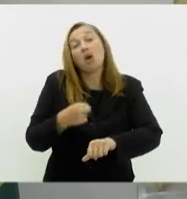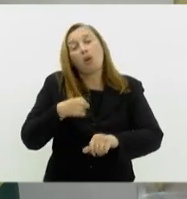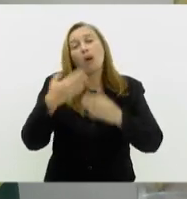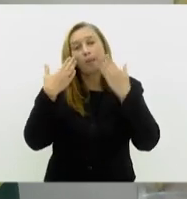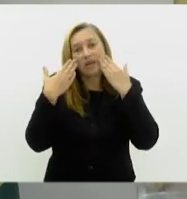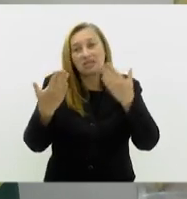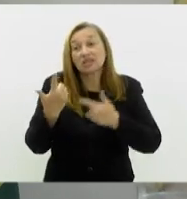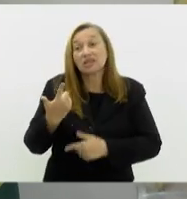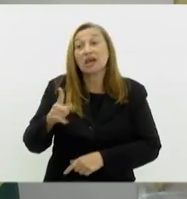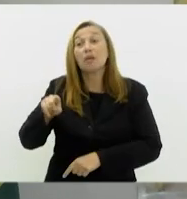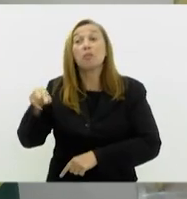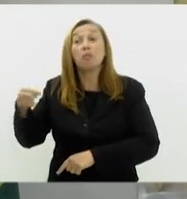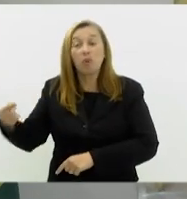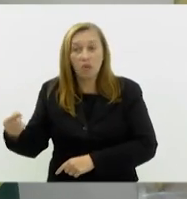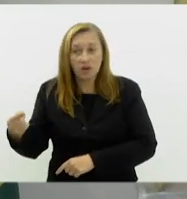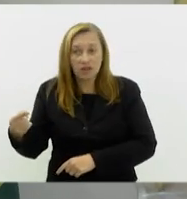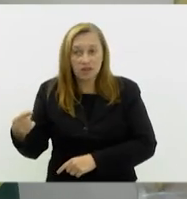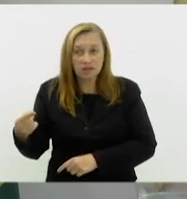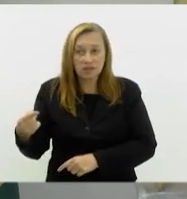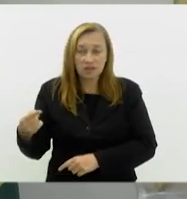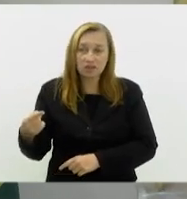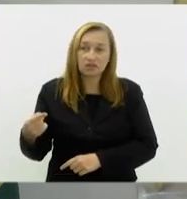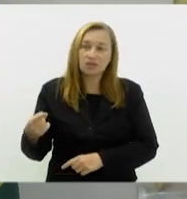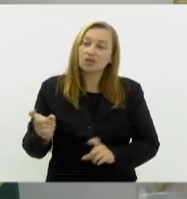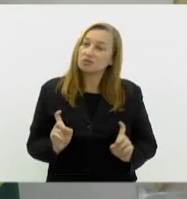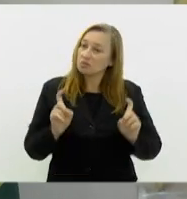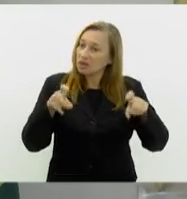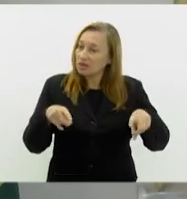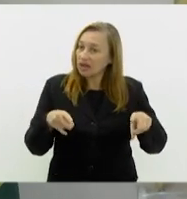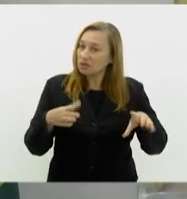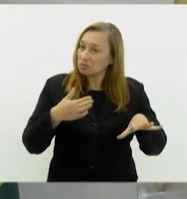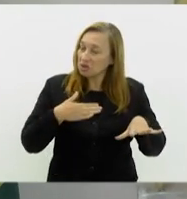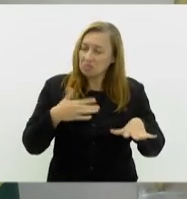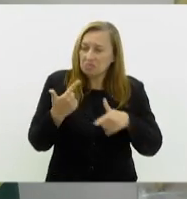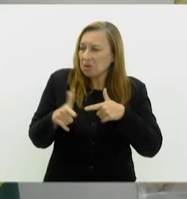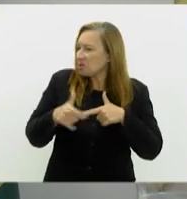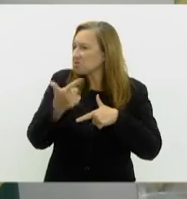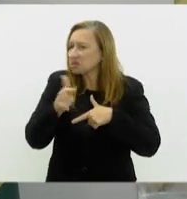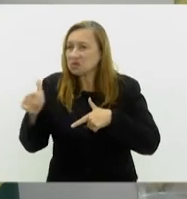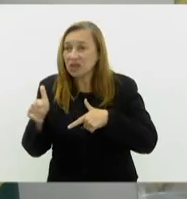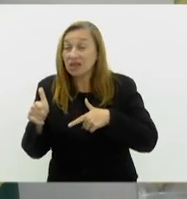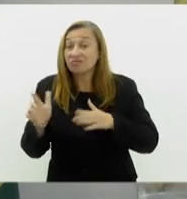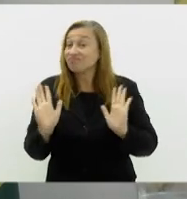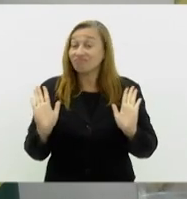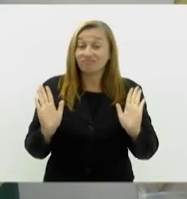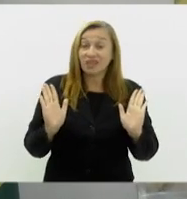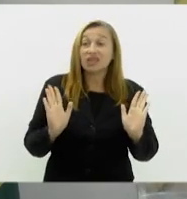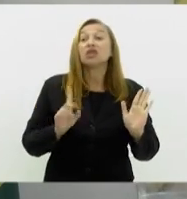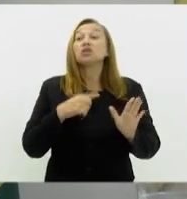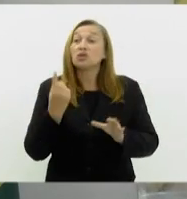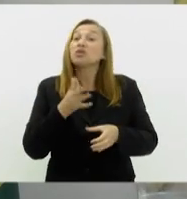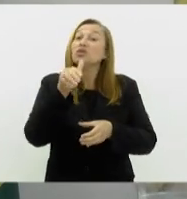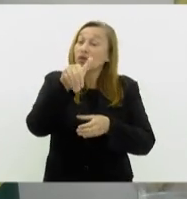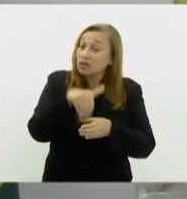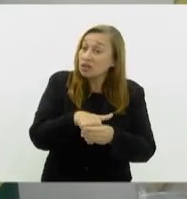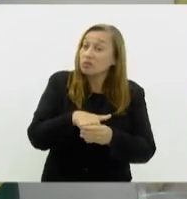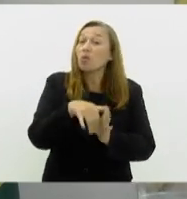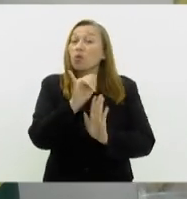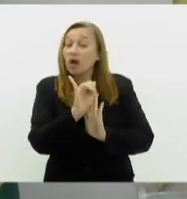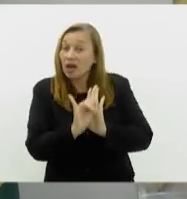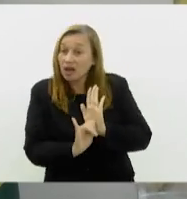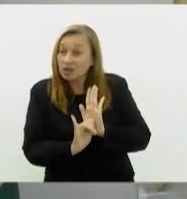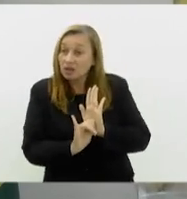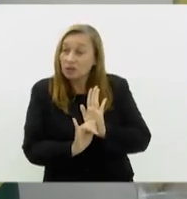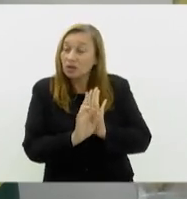eh a partir do meu próprio mandato tem problema nenhum E aí nós votamos o relatório